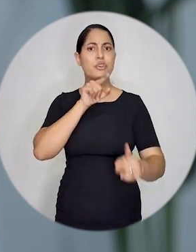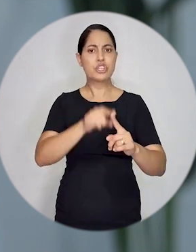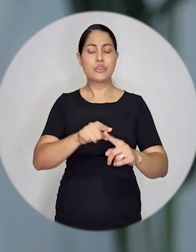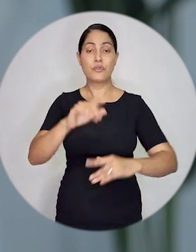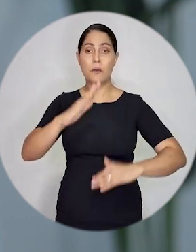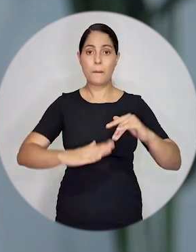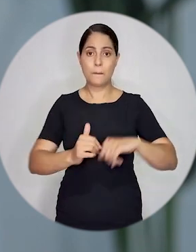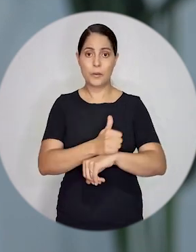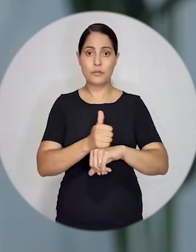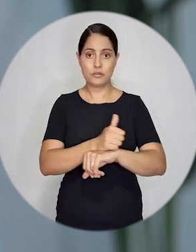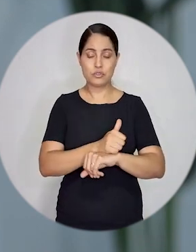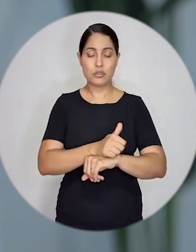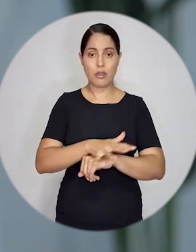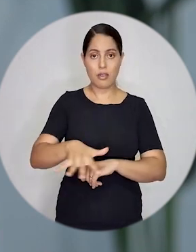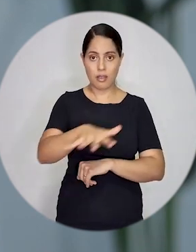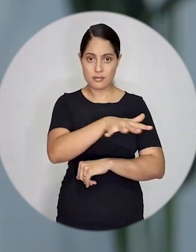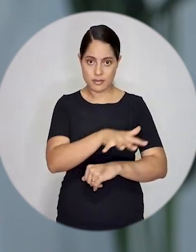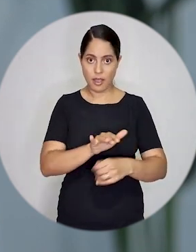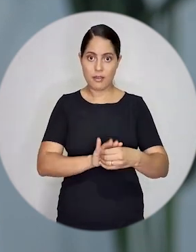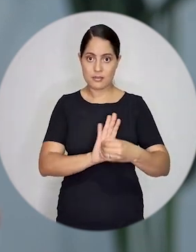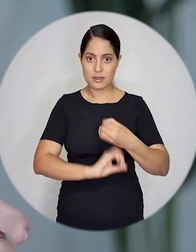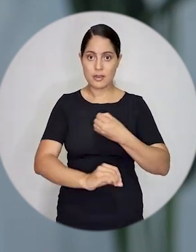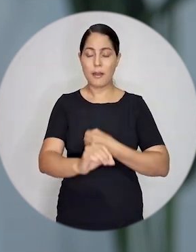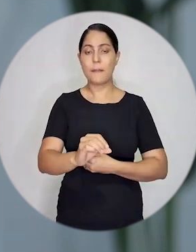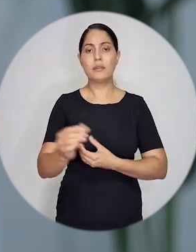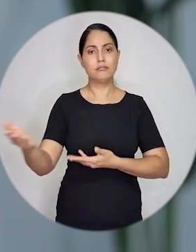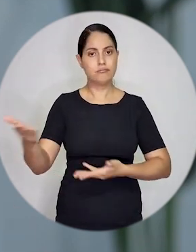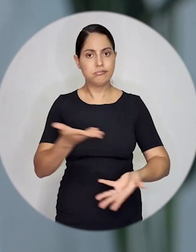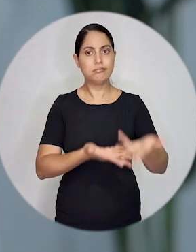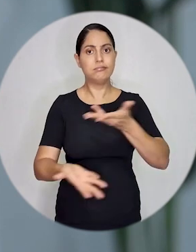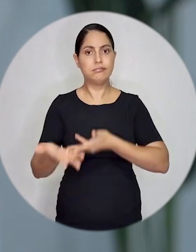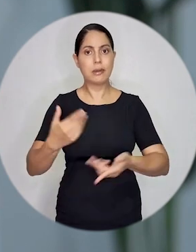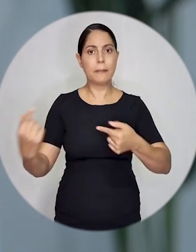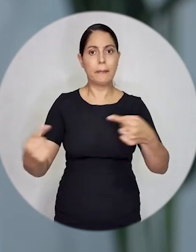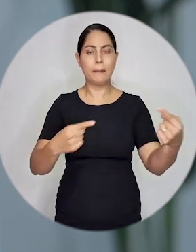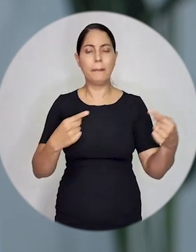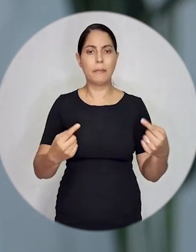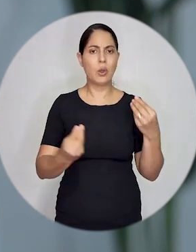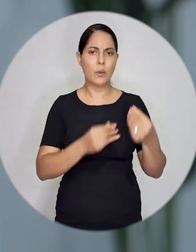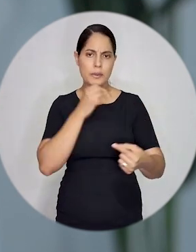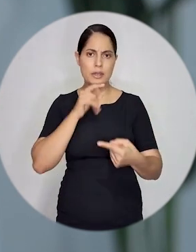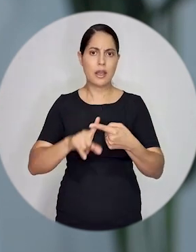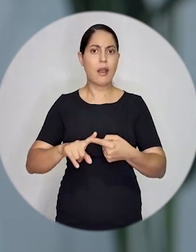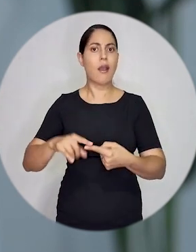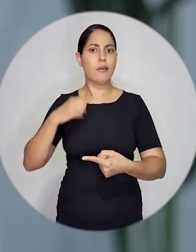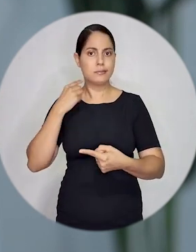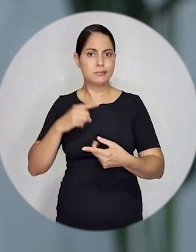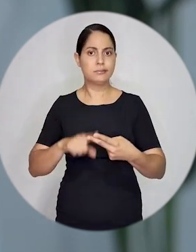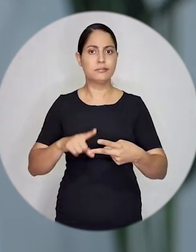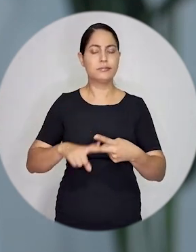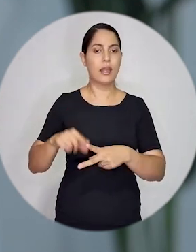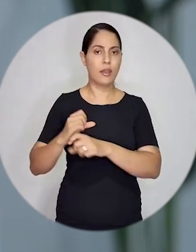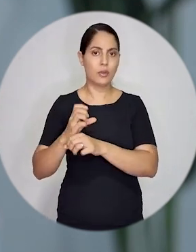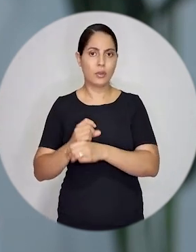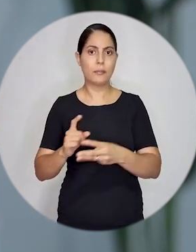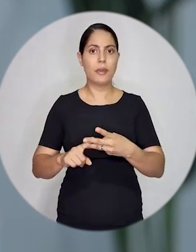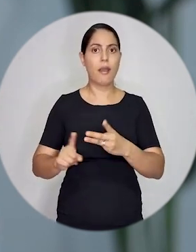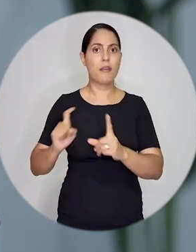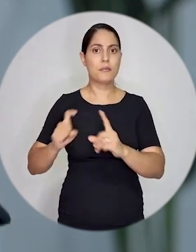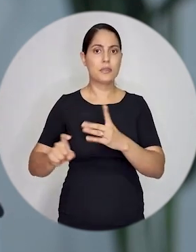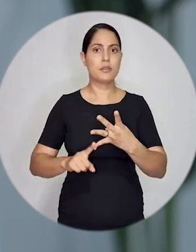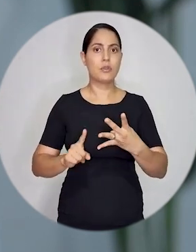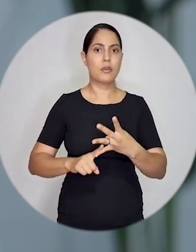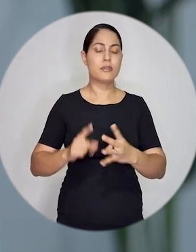reunir profissionais relacionados ao tema, entre eles advogados, economistas, administradores, empresários